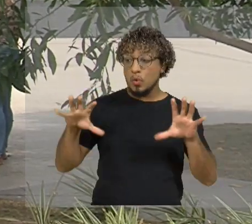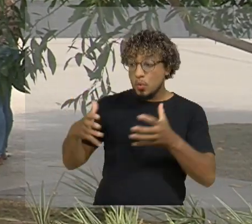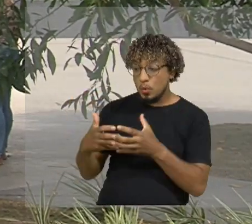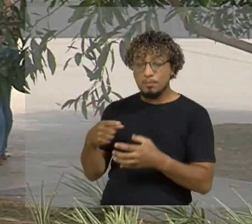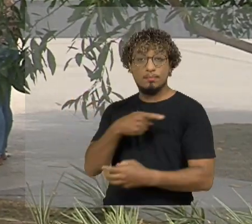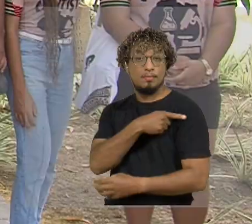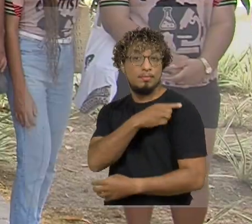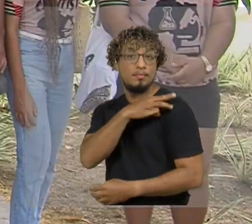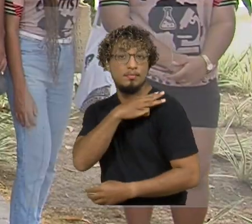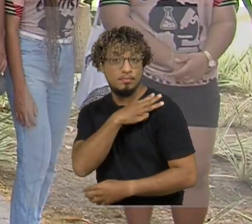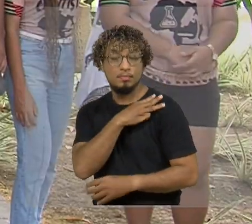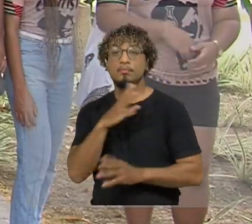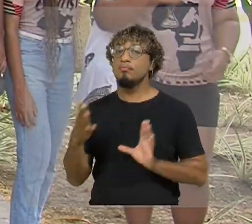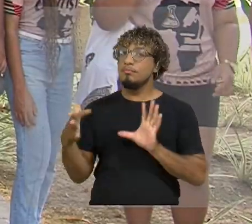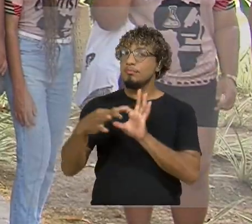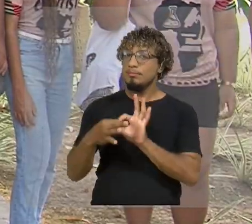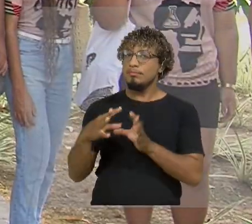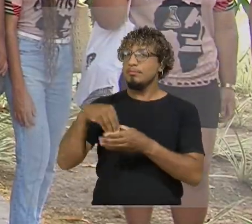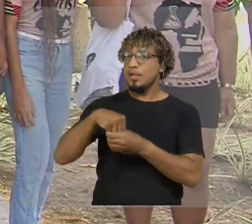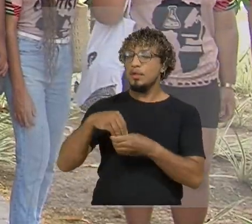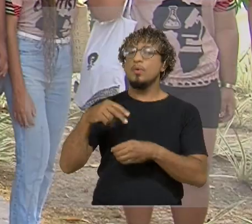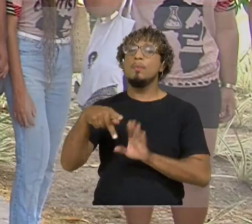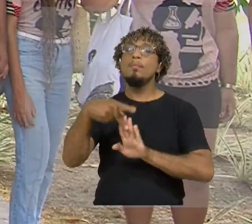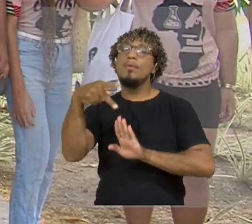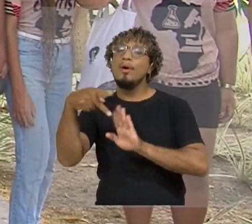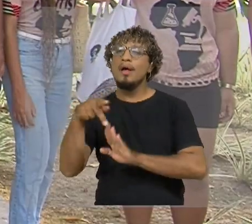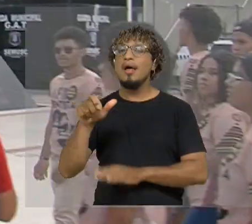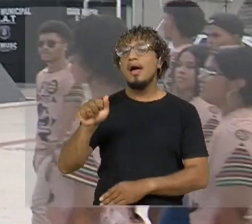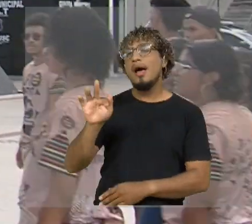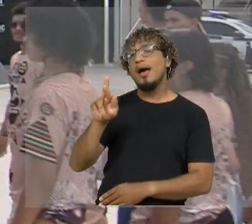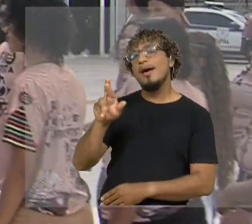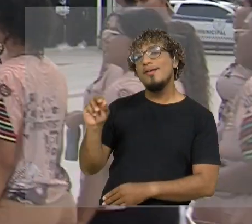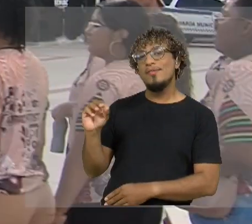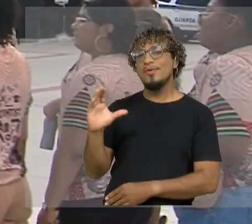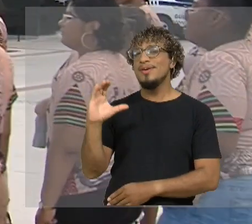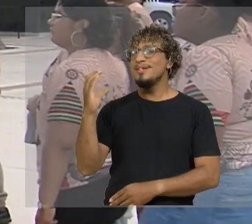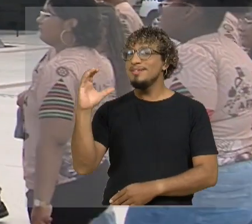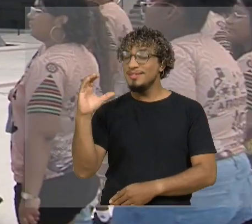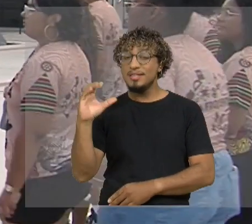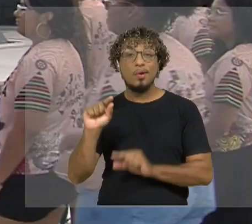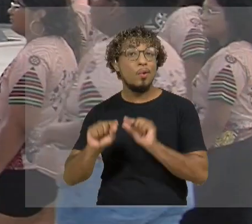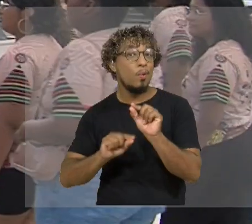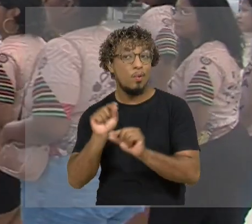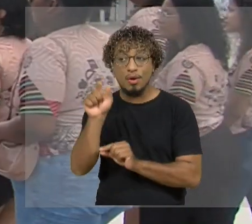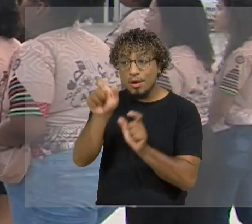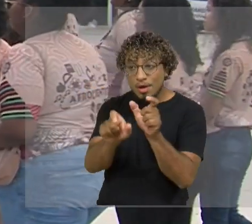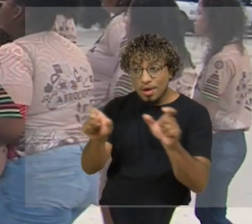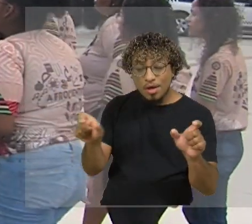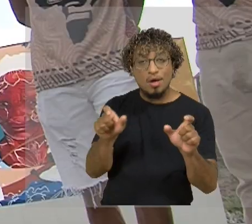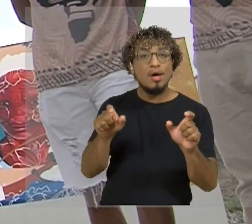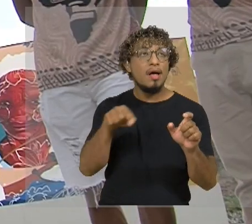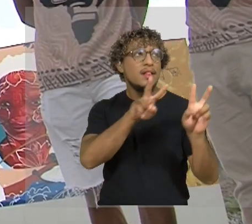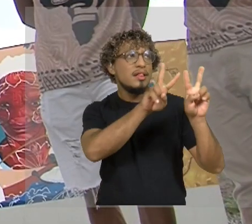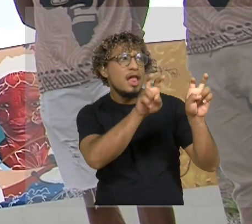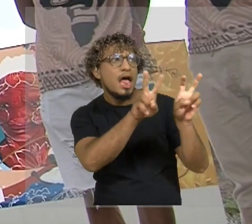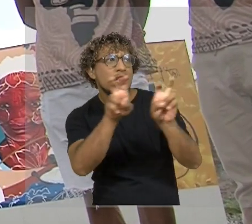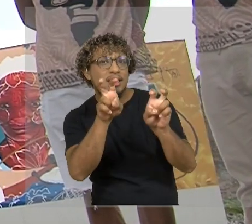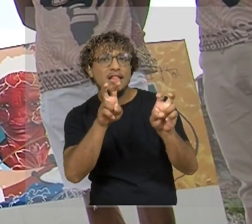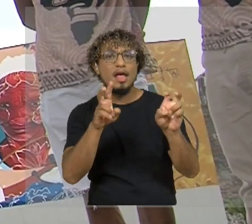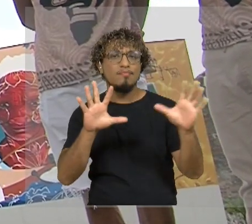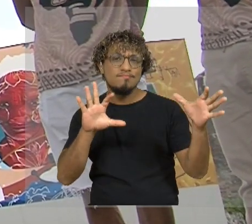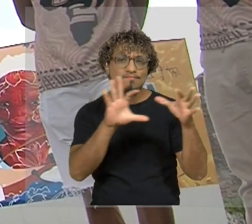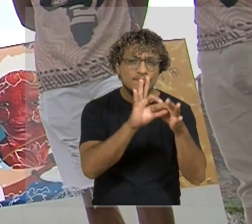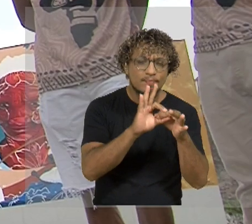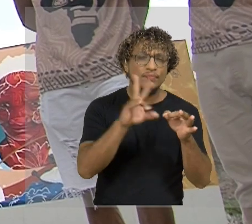integra o projeto Afrocientista, que forma jovens pesquisadores em temáticas ligadas aos negros, sua